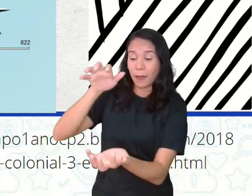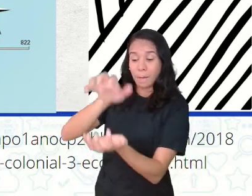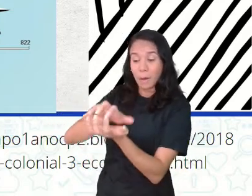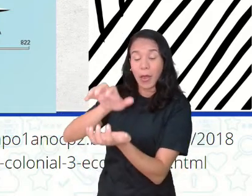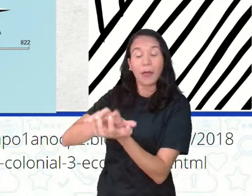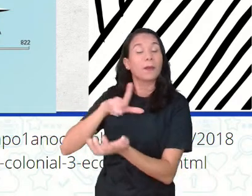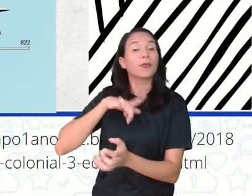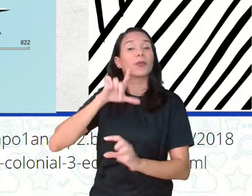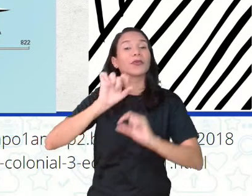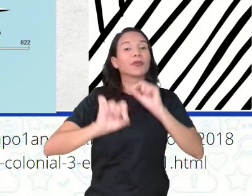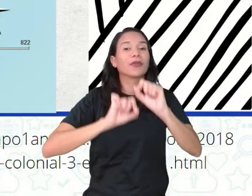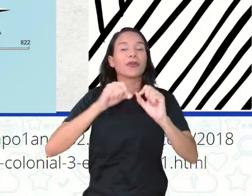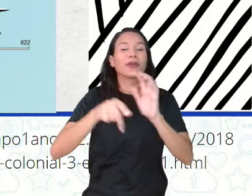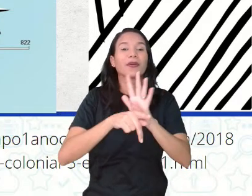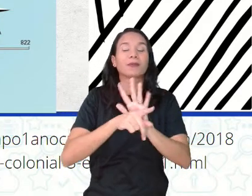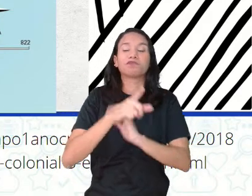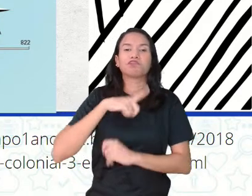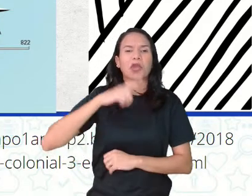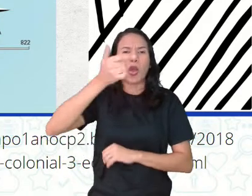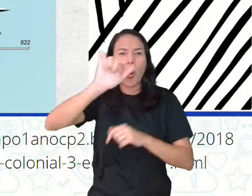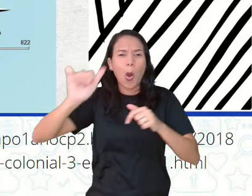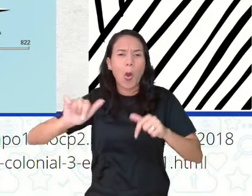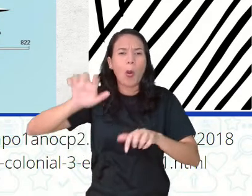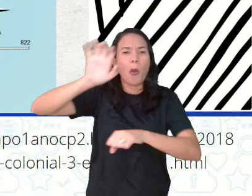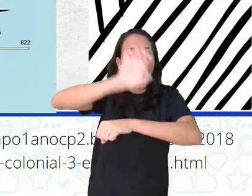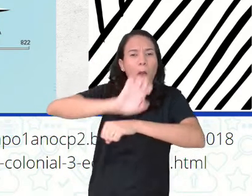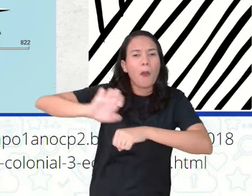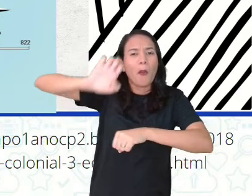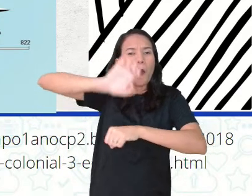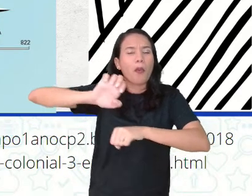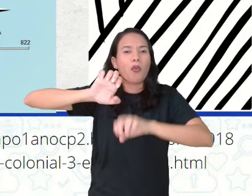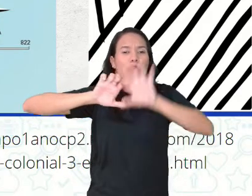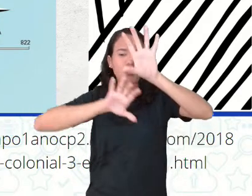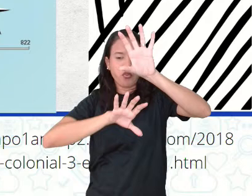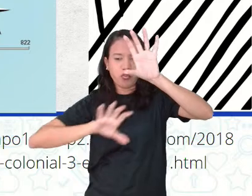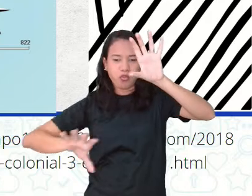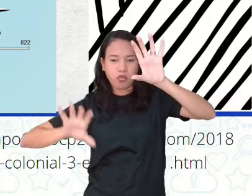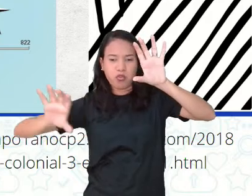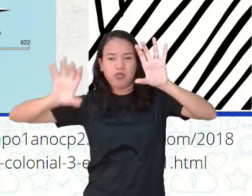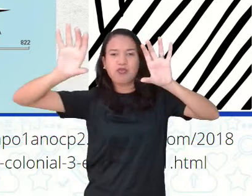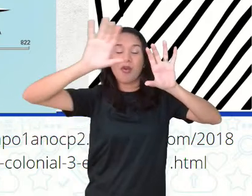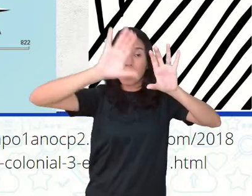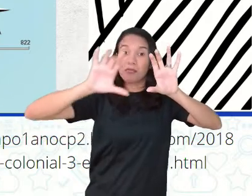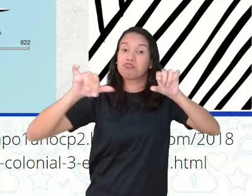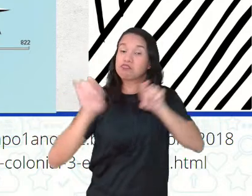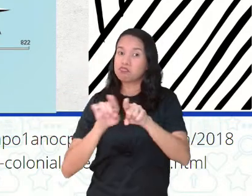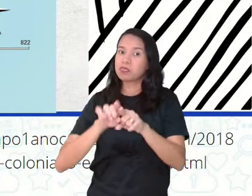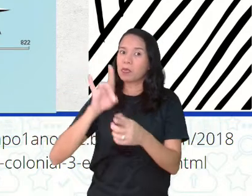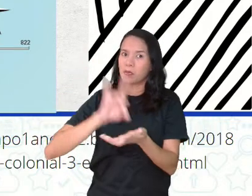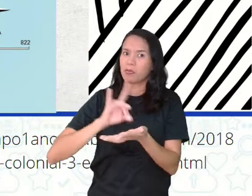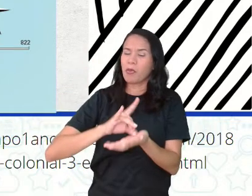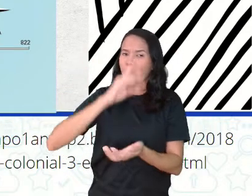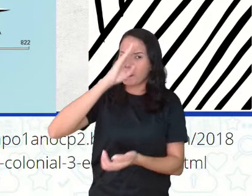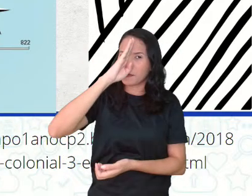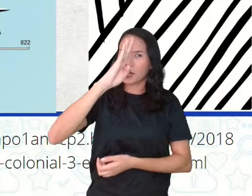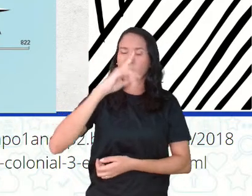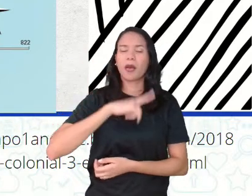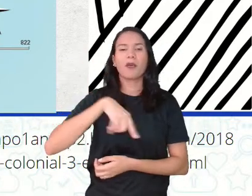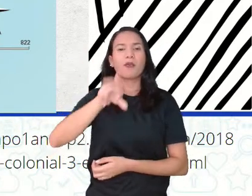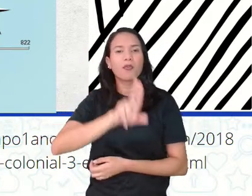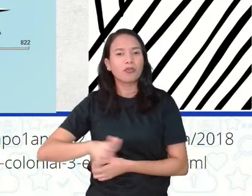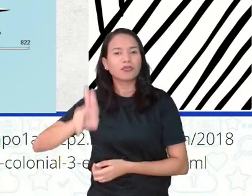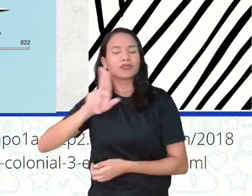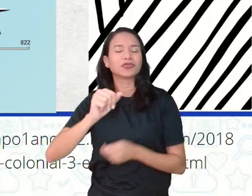gente tem ali, ó, o Maranhão também, né, o Piauí, né, o Piauí foi um grande centro, inclusive, né,